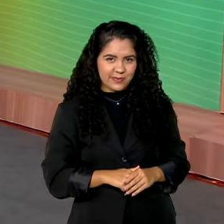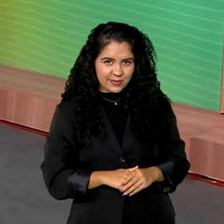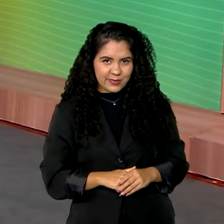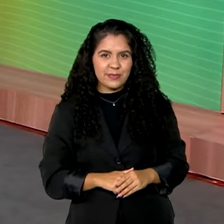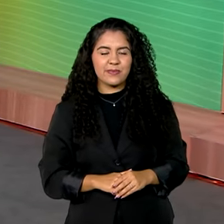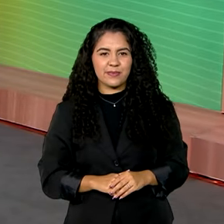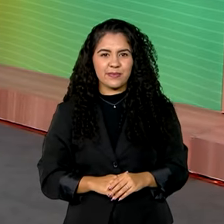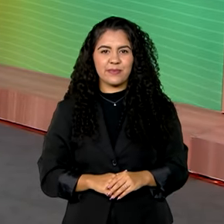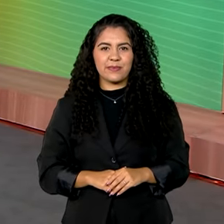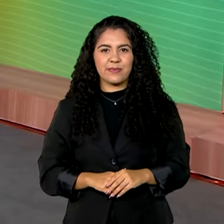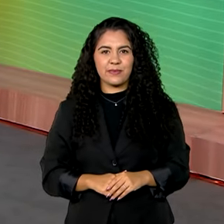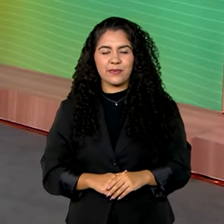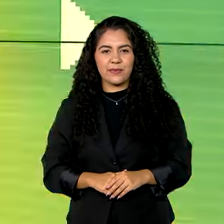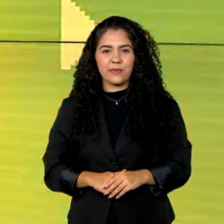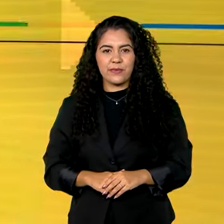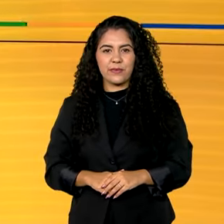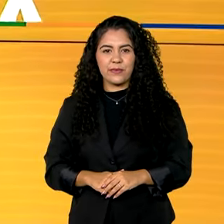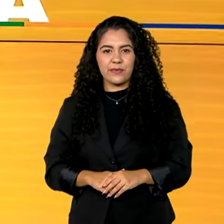comunicabr.gov.br.